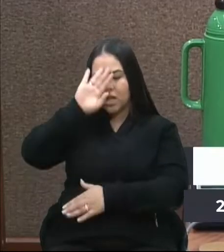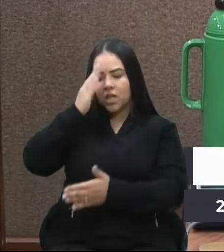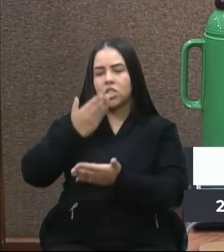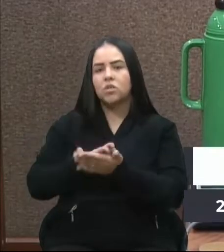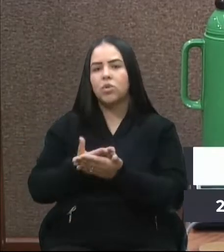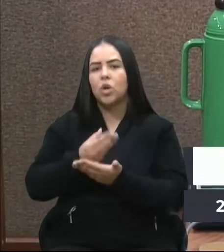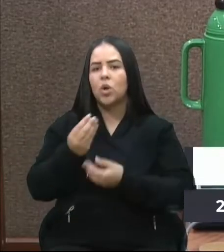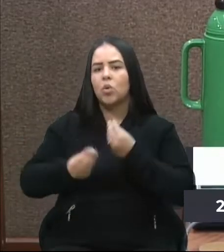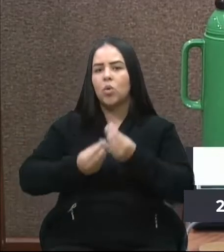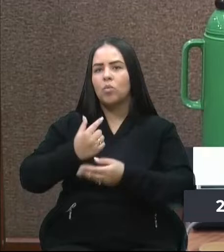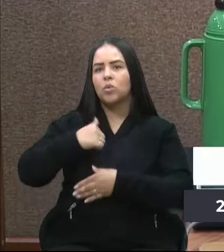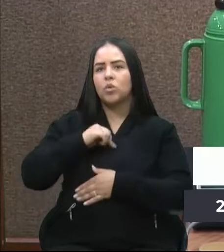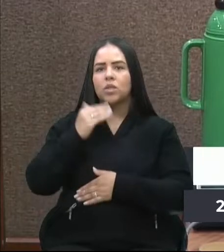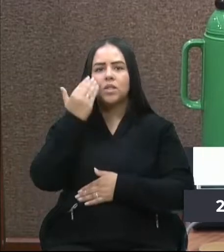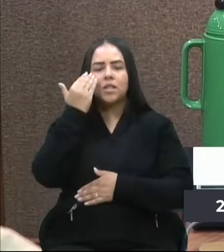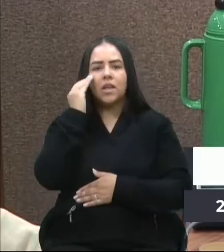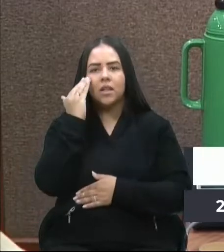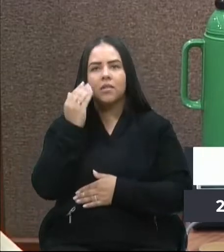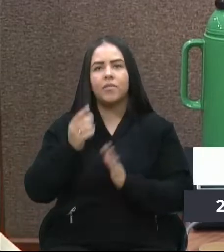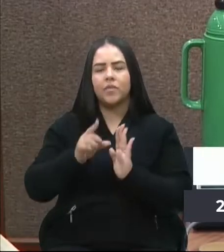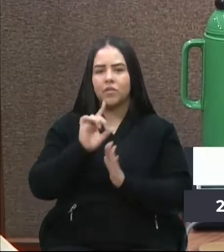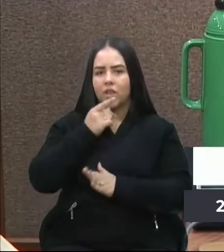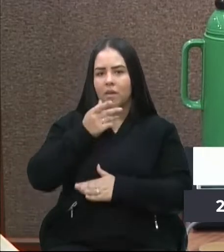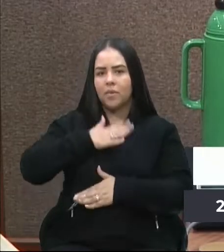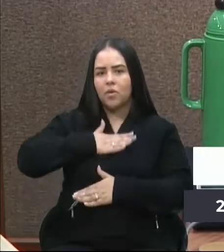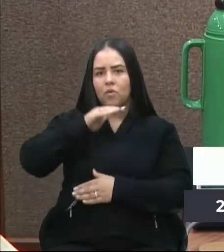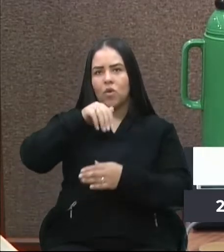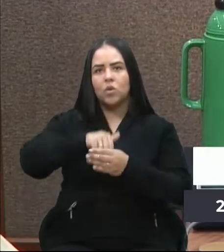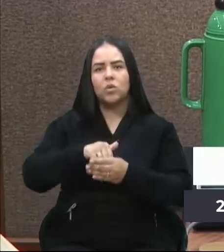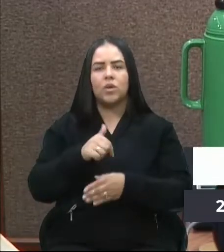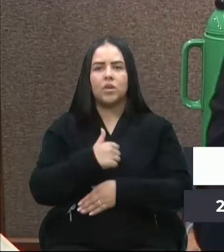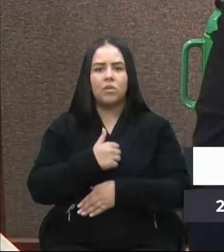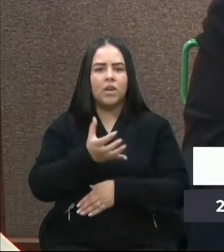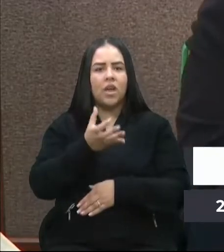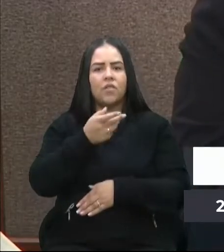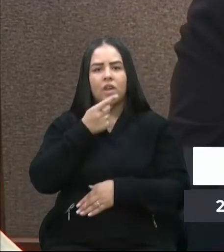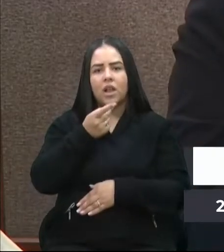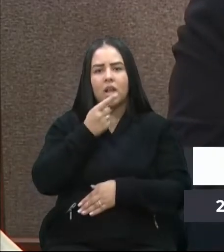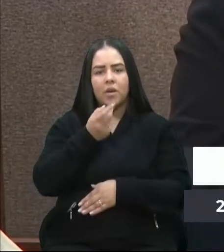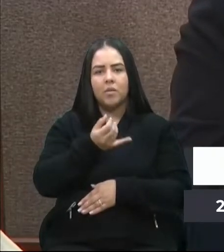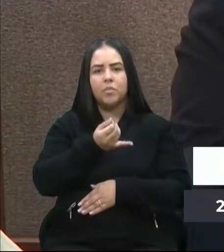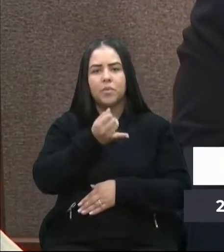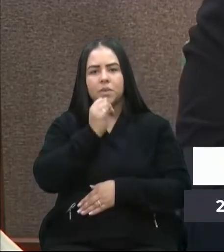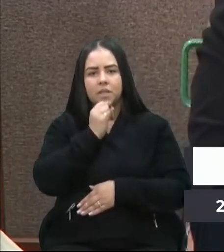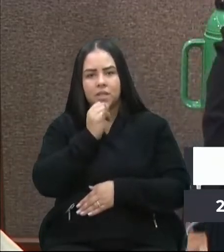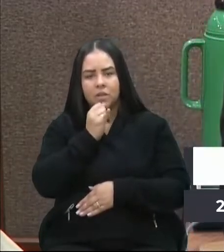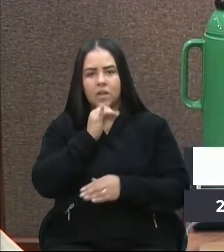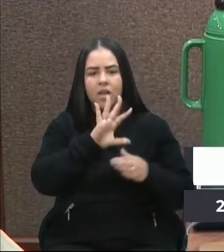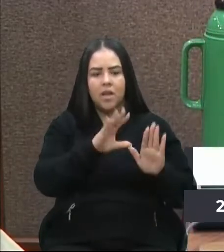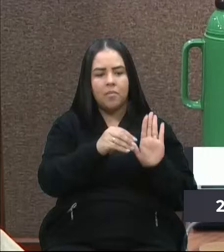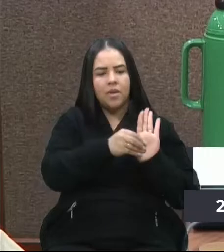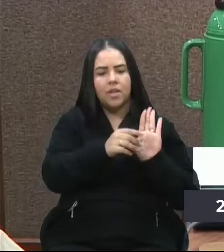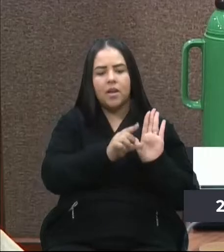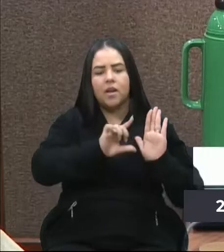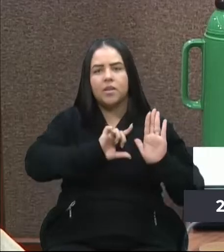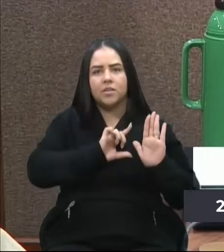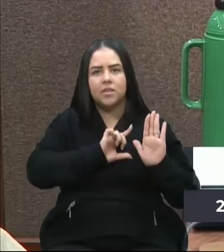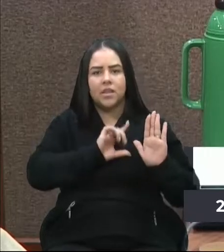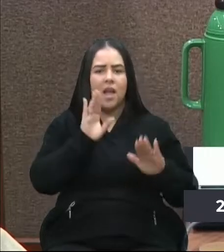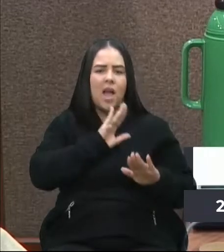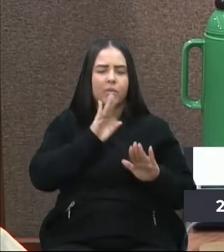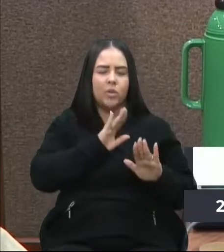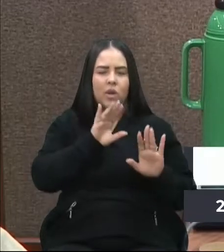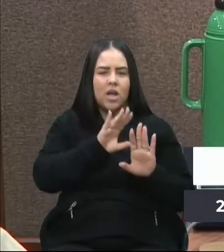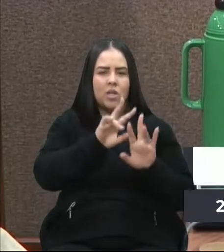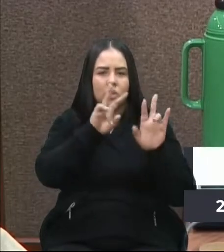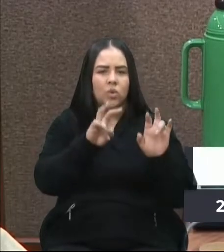gente entende. Então, antes de declarar meu voto, queria dizer que, por exemplo, nessa emenda anterior, de uma forma muito rápida, porque o assunto é o mesmo,